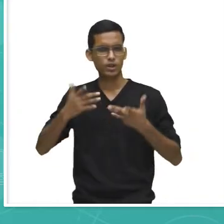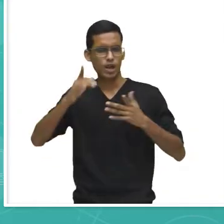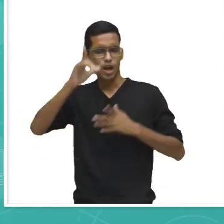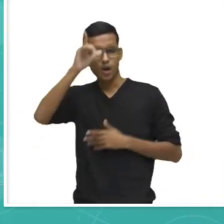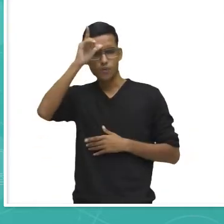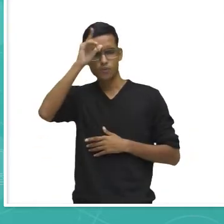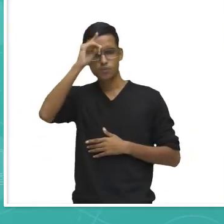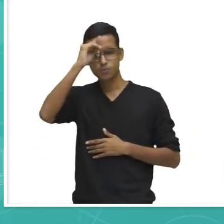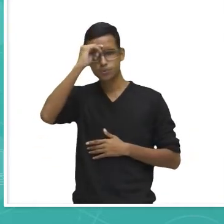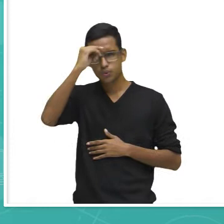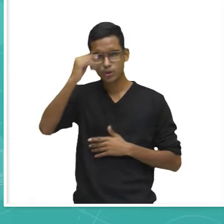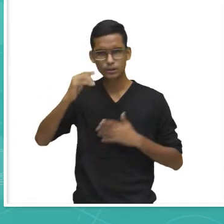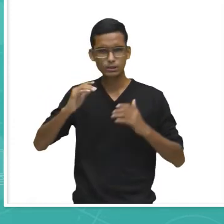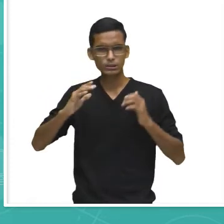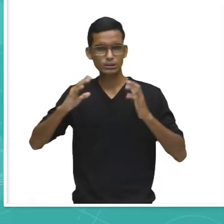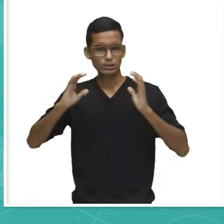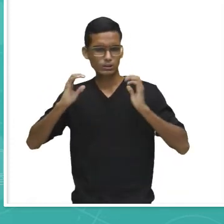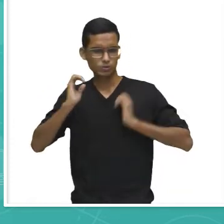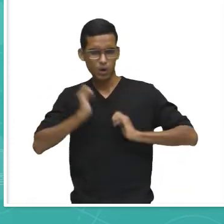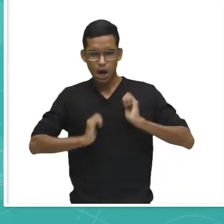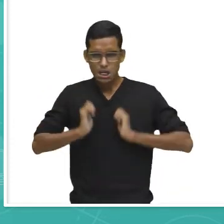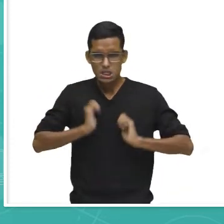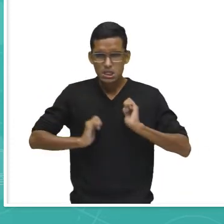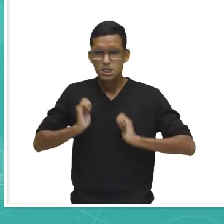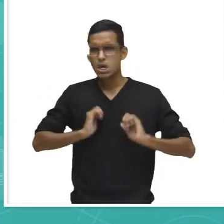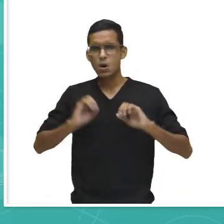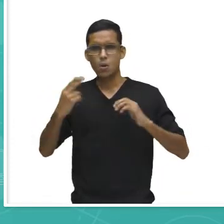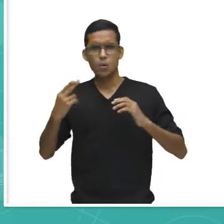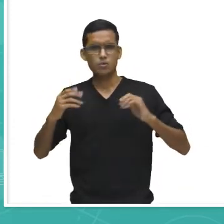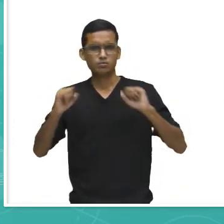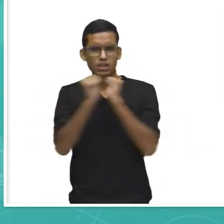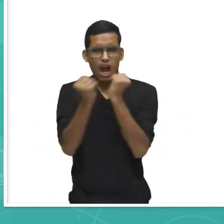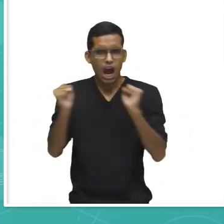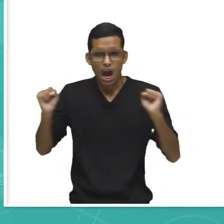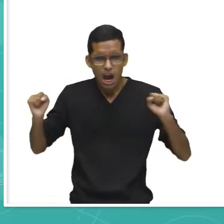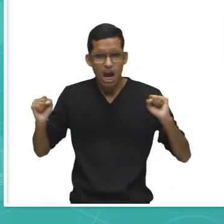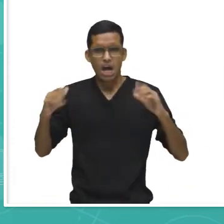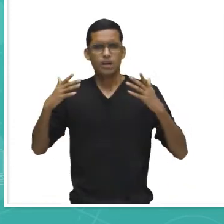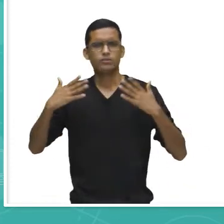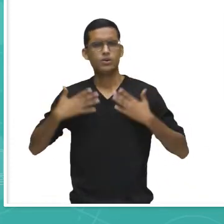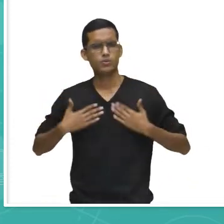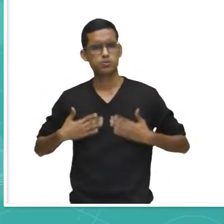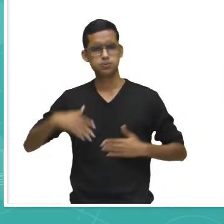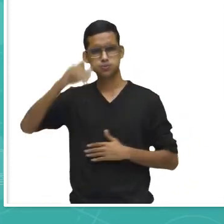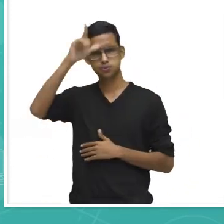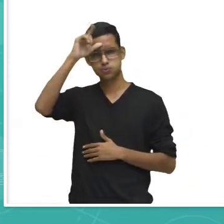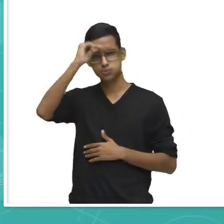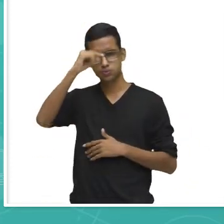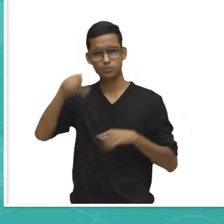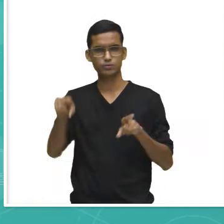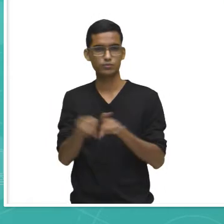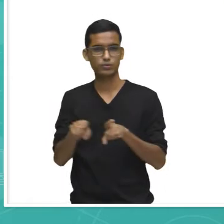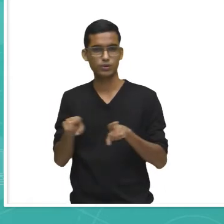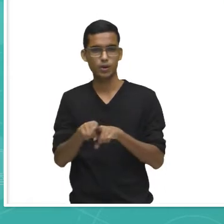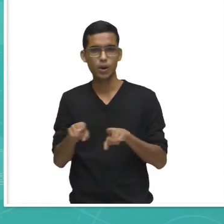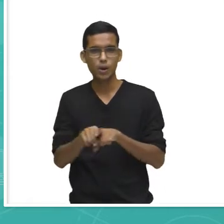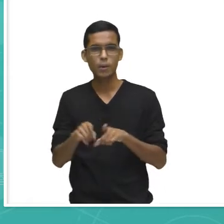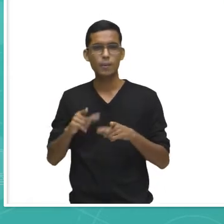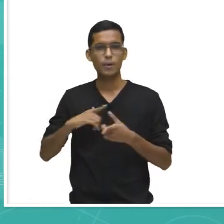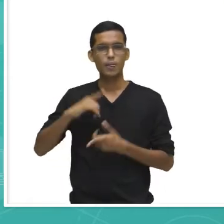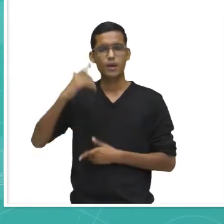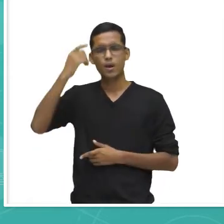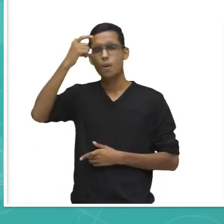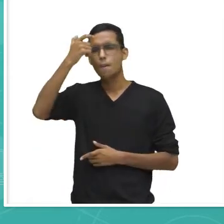para proporcionar relaxamento muscular e mental a esses trabalhadores. Então, depois de uma longa jornada de